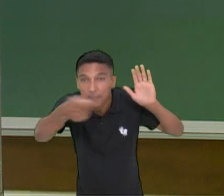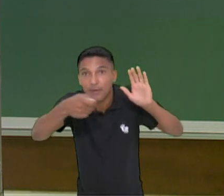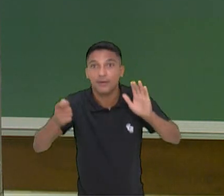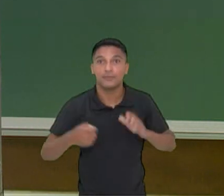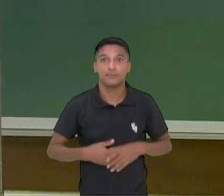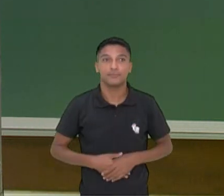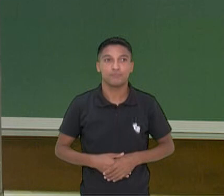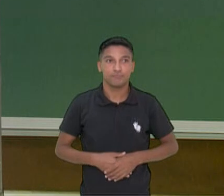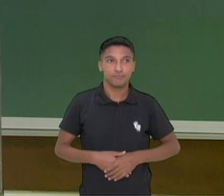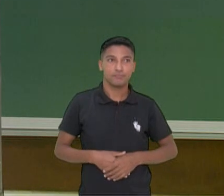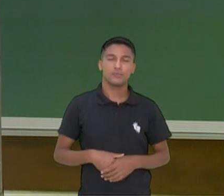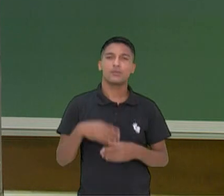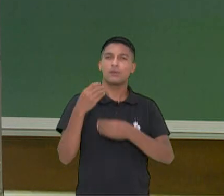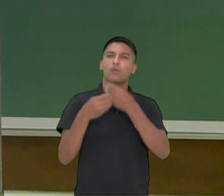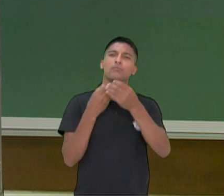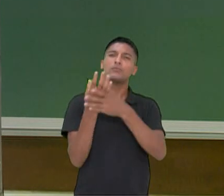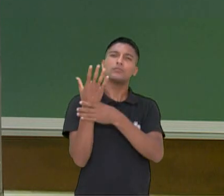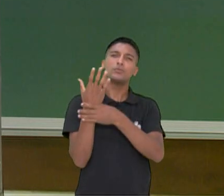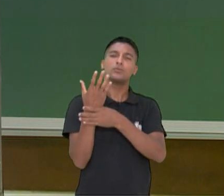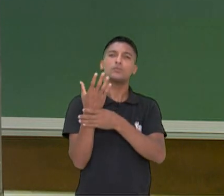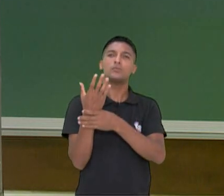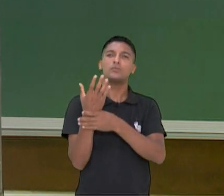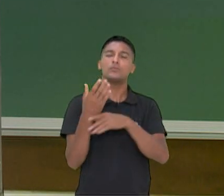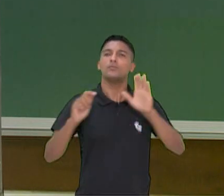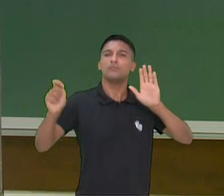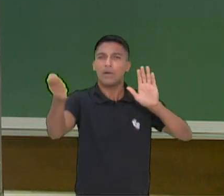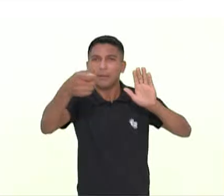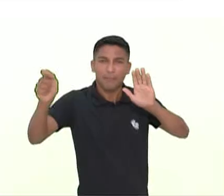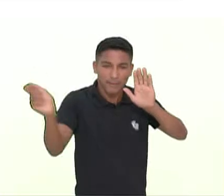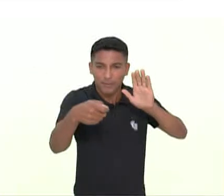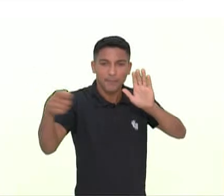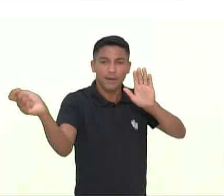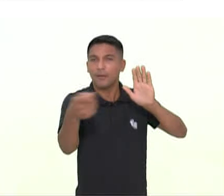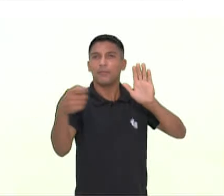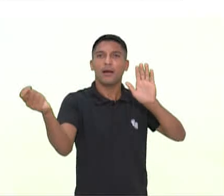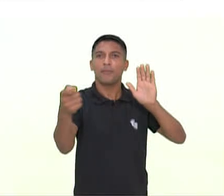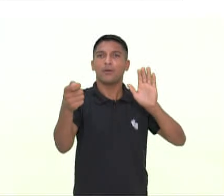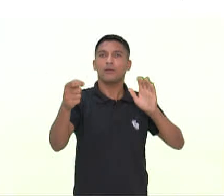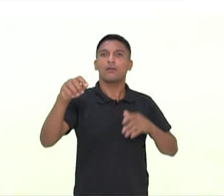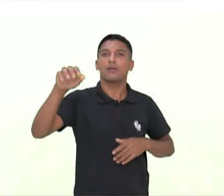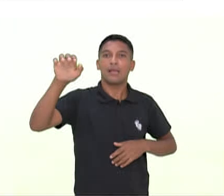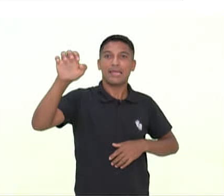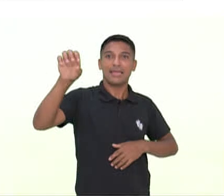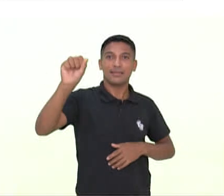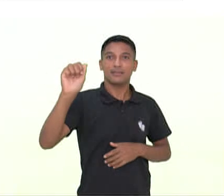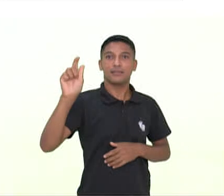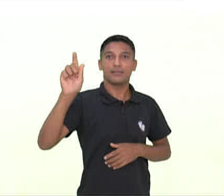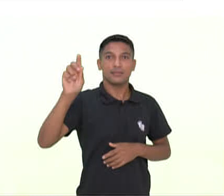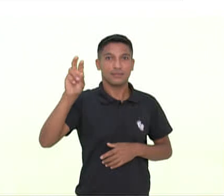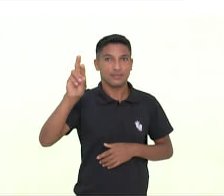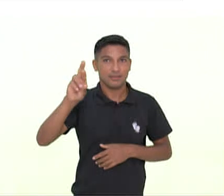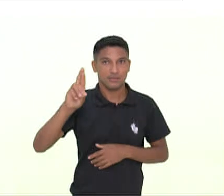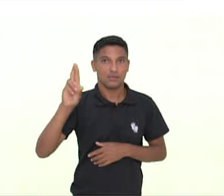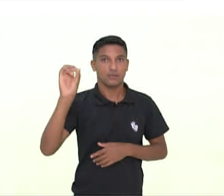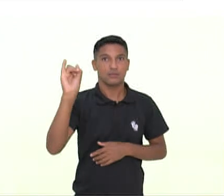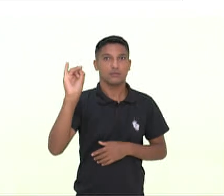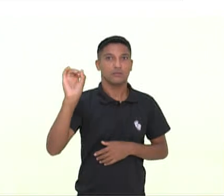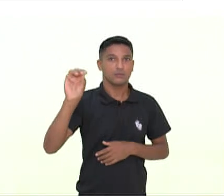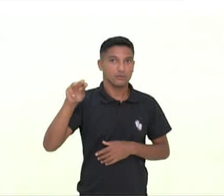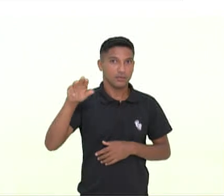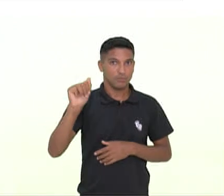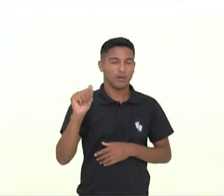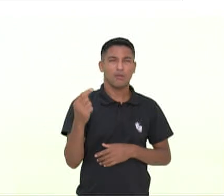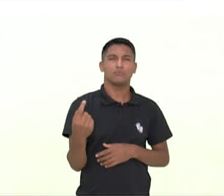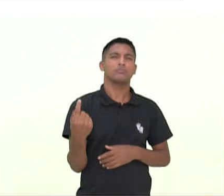aí bom então a origem da esgrima remonta à pré-história Quando o homem empregou pela primeira vez